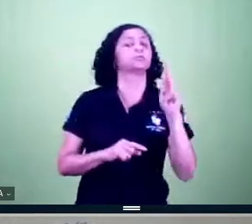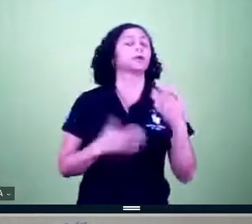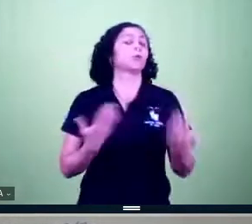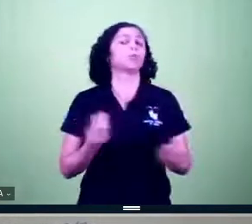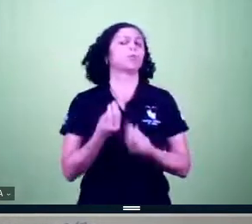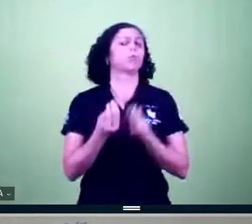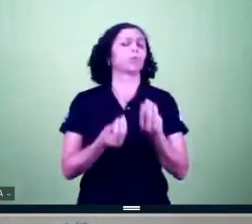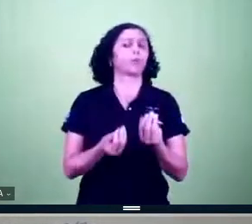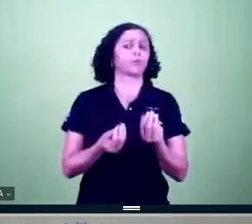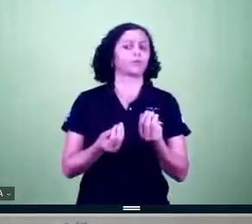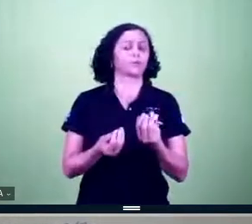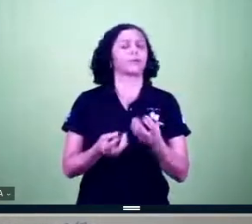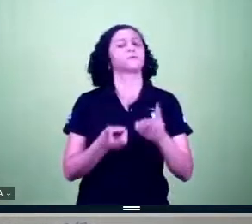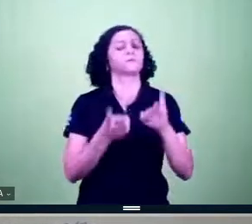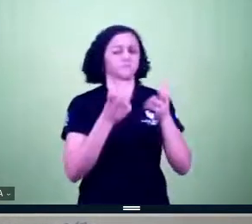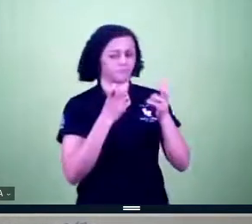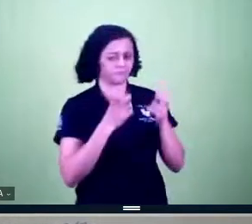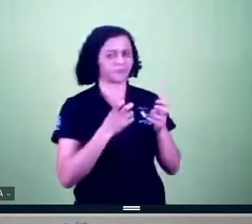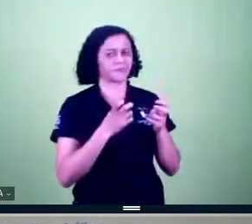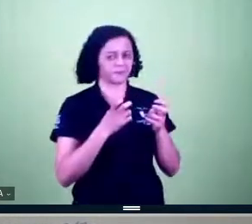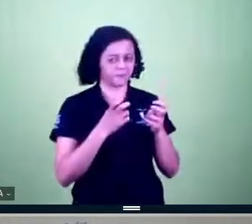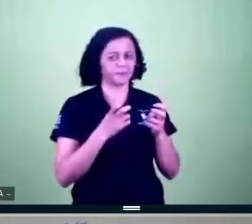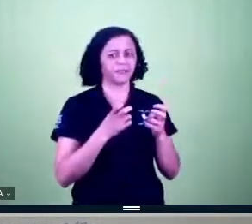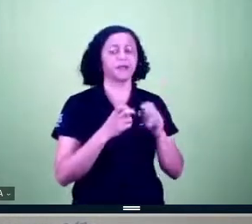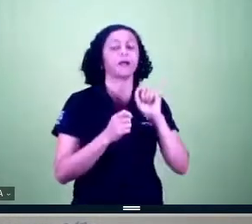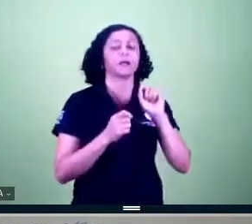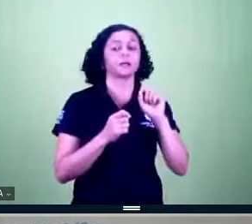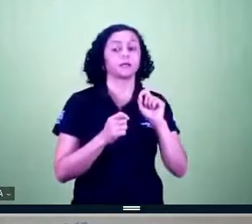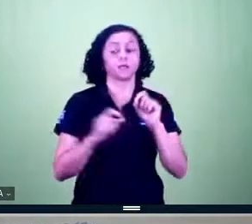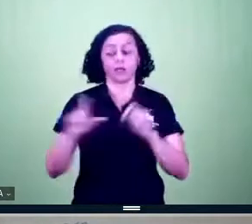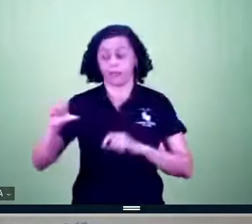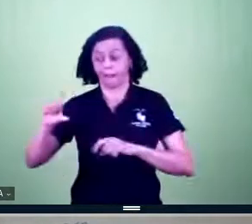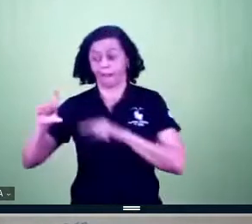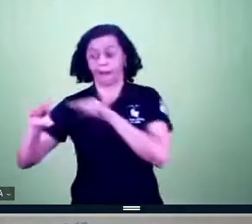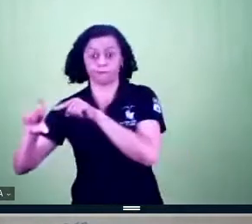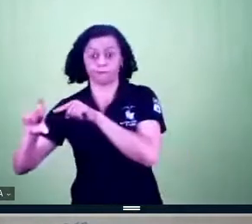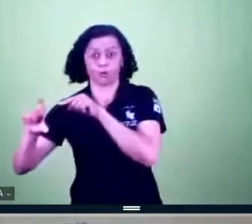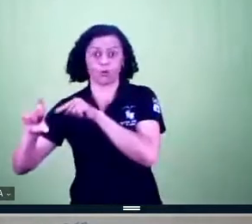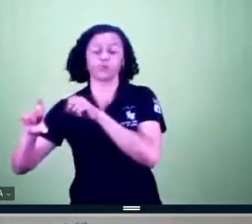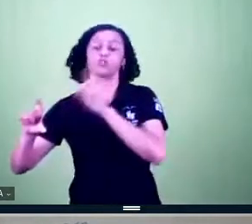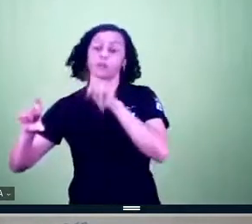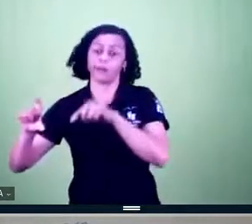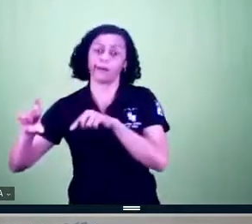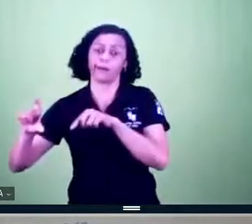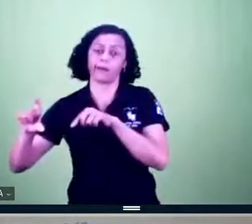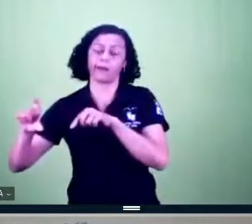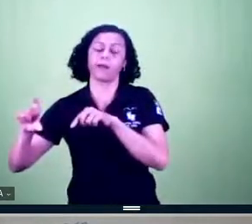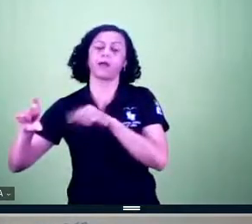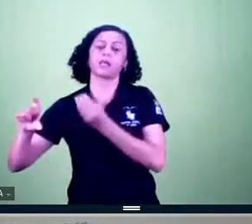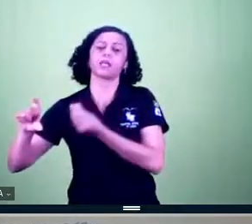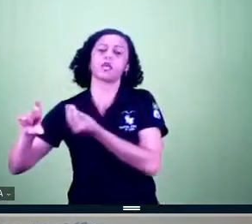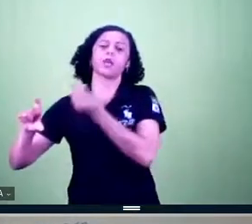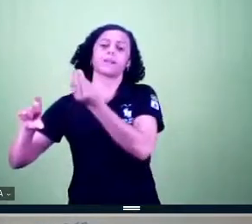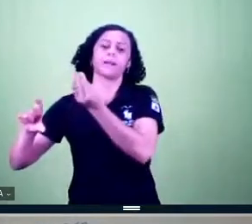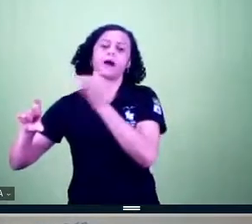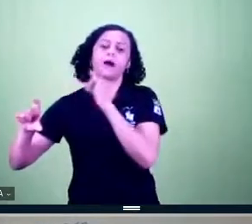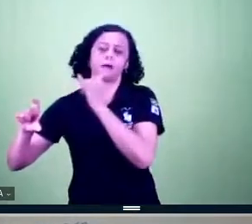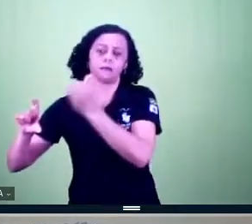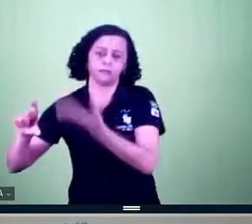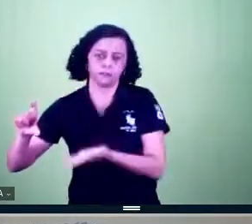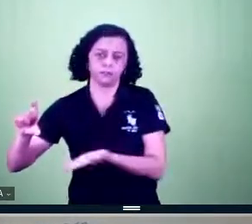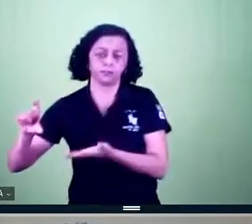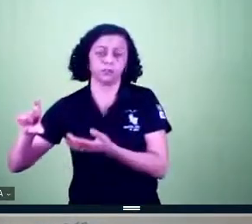o circuito é a fonte de tensão. Quem banca o circuito é a fonte. Agora, esses elementos, eles são